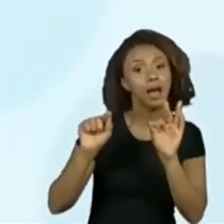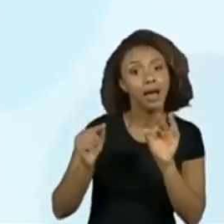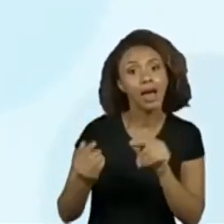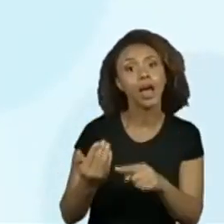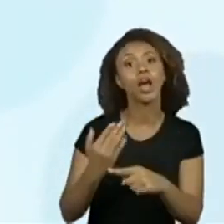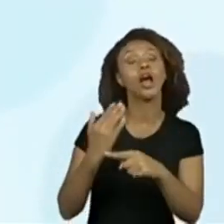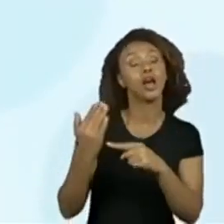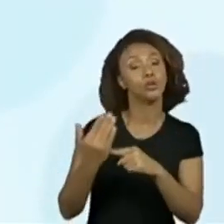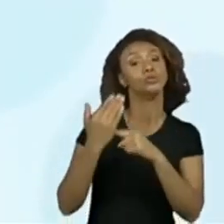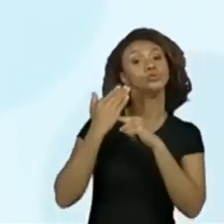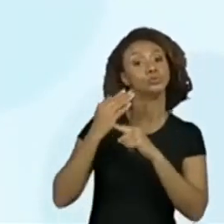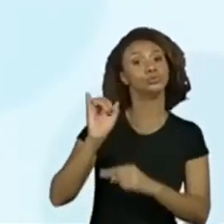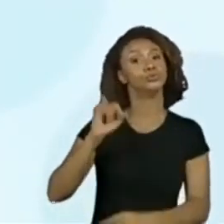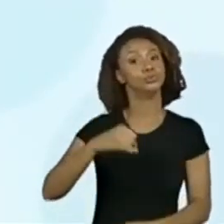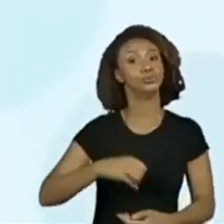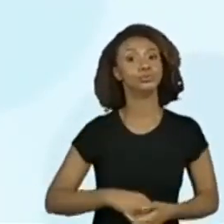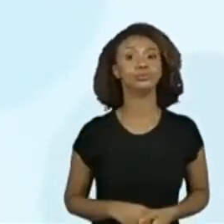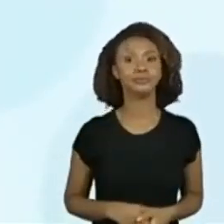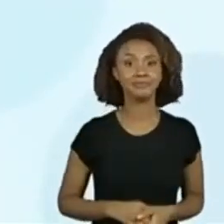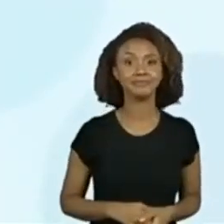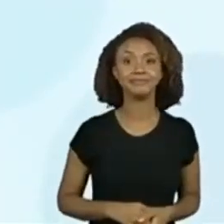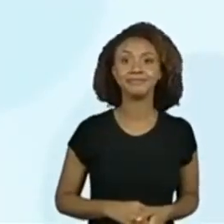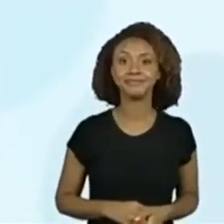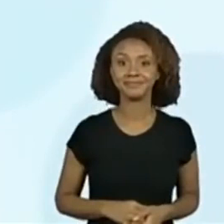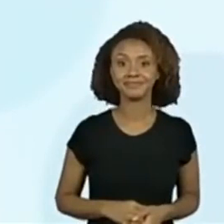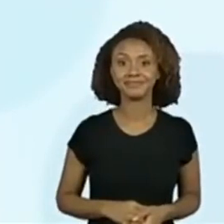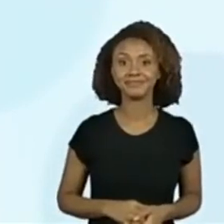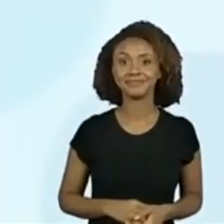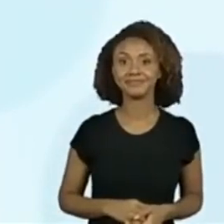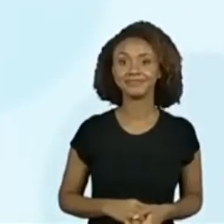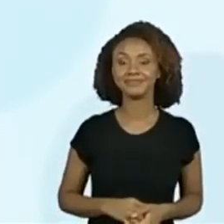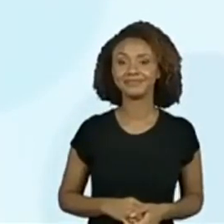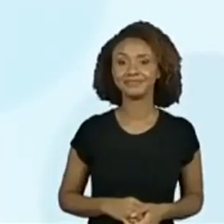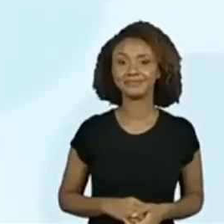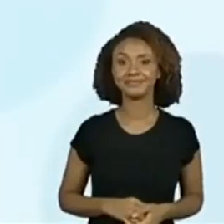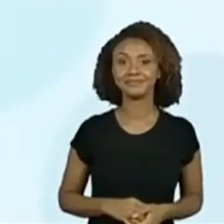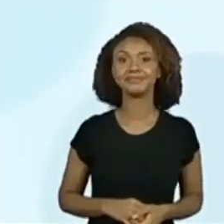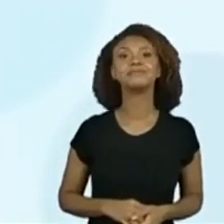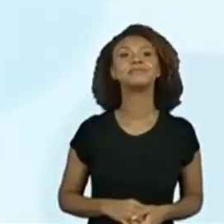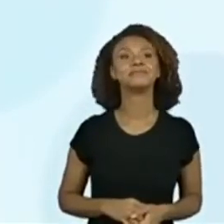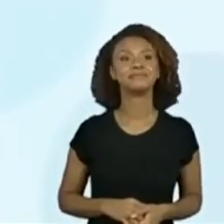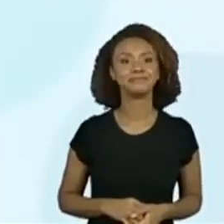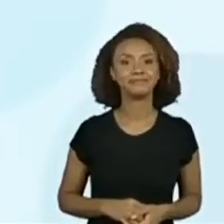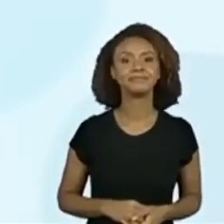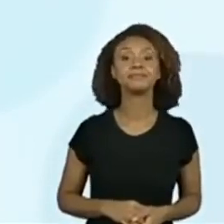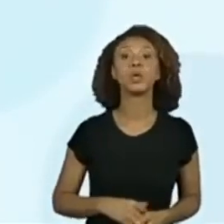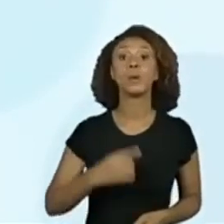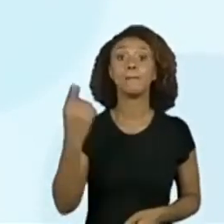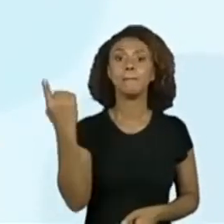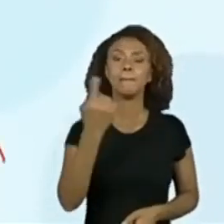na resolução não é ele destacou